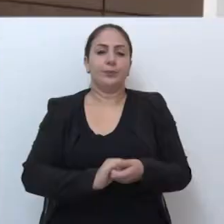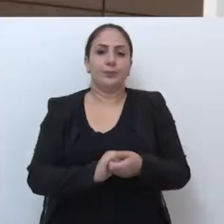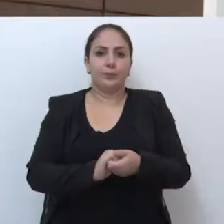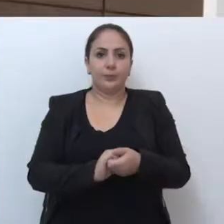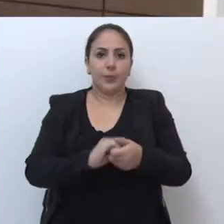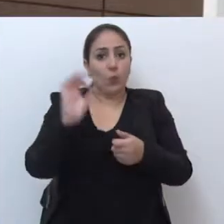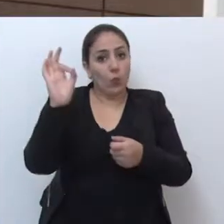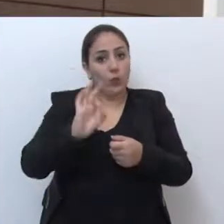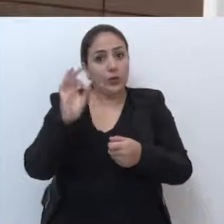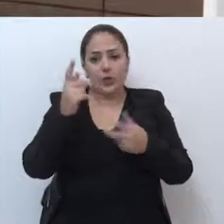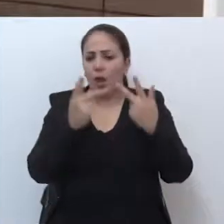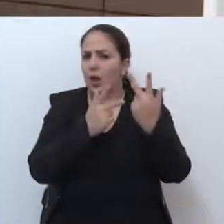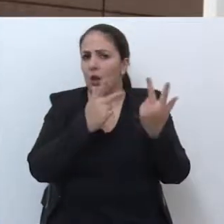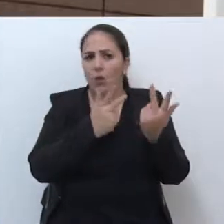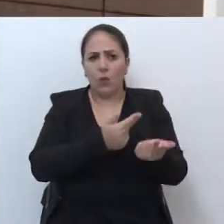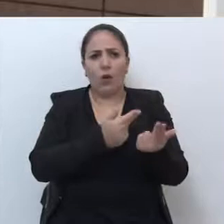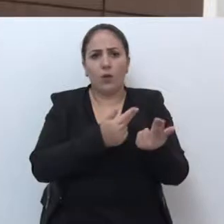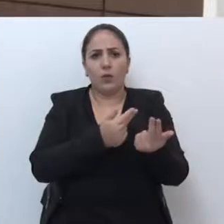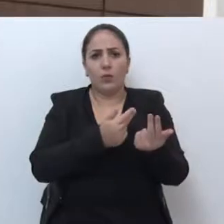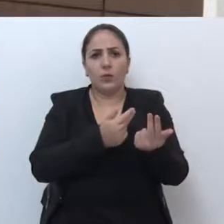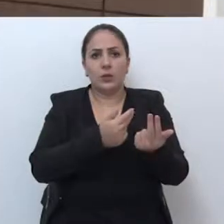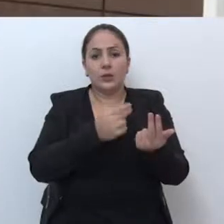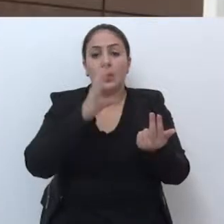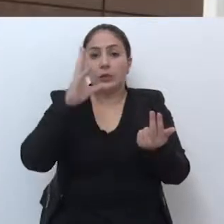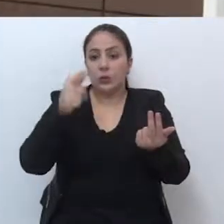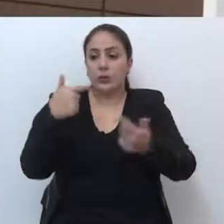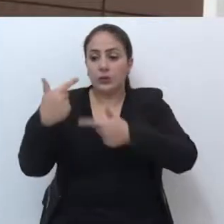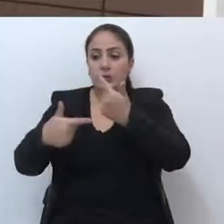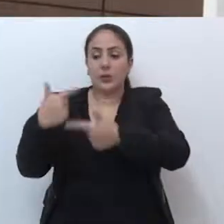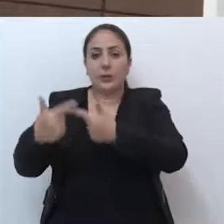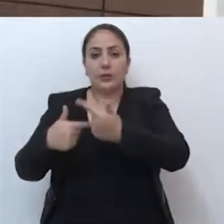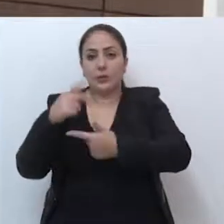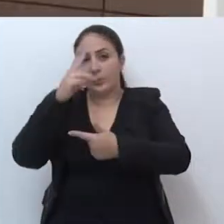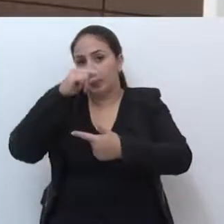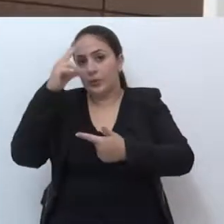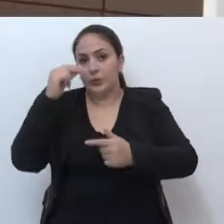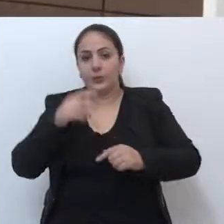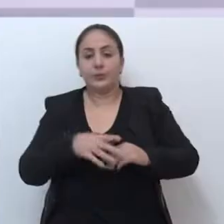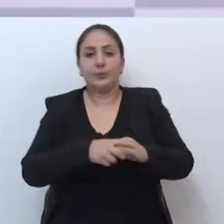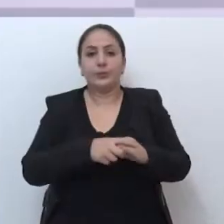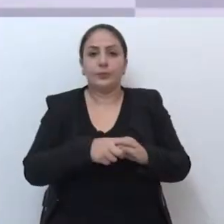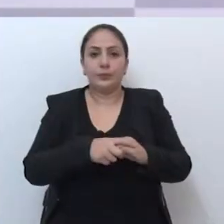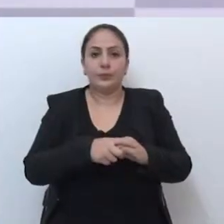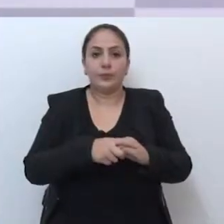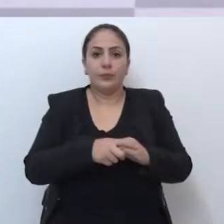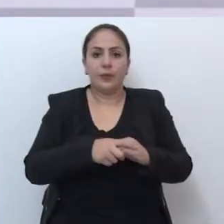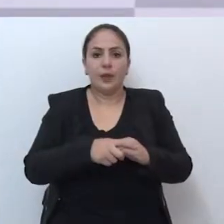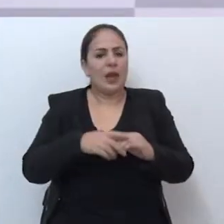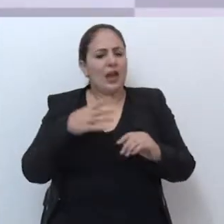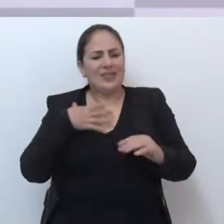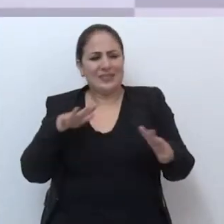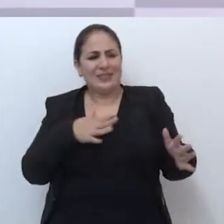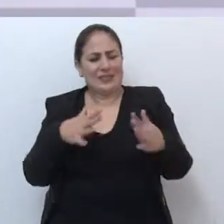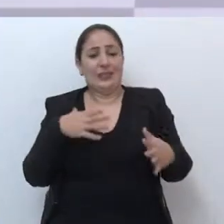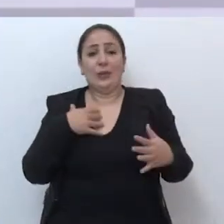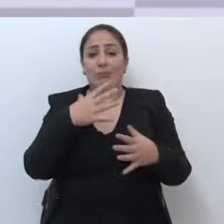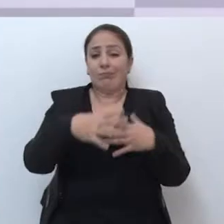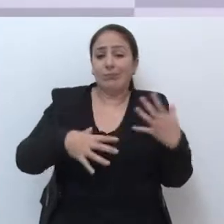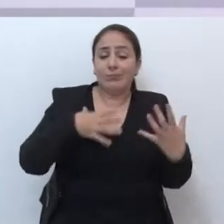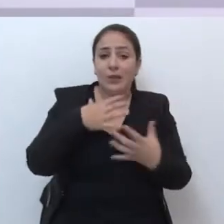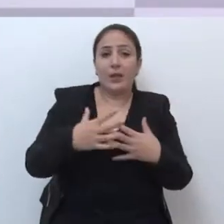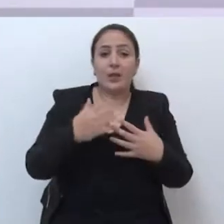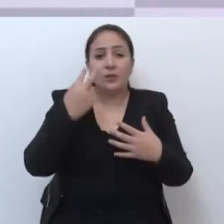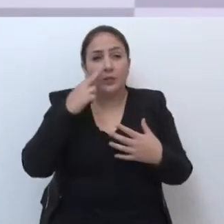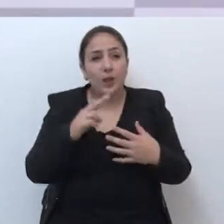2,84%. O índice é o mesmo repassado para os servidores da prefeitura. Esse vereador aqui se revolta às vezes com